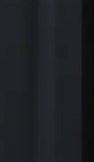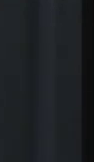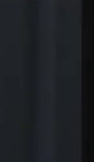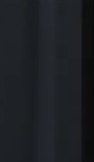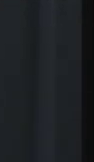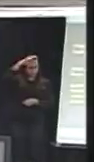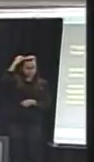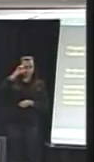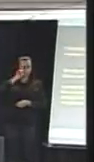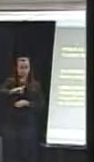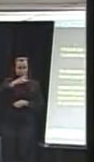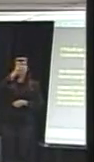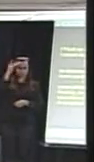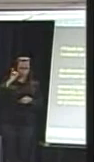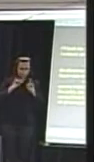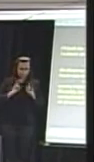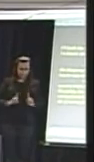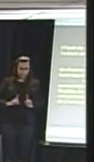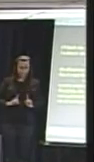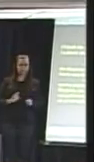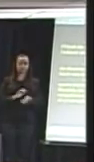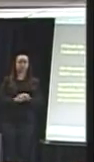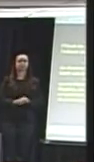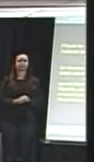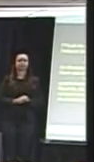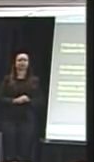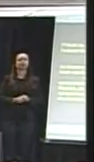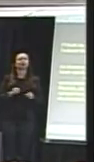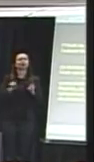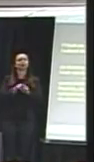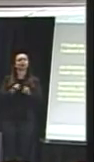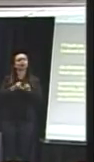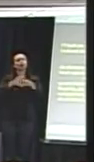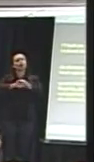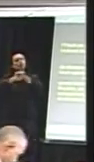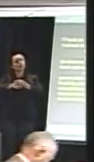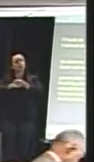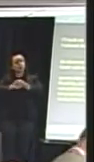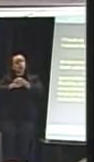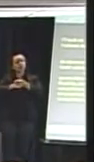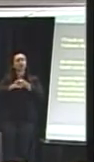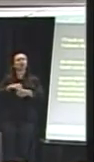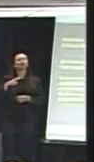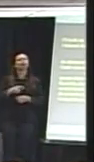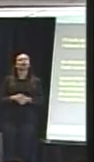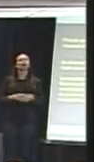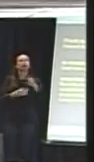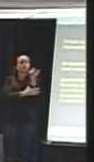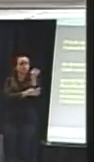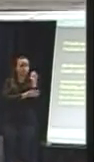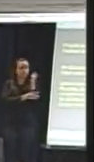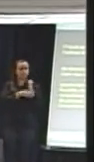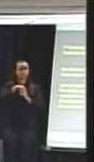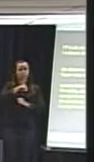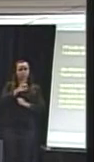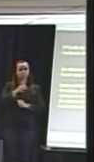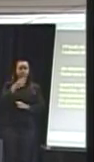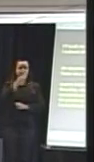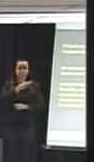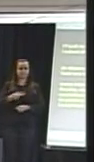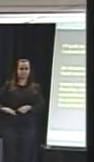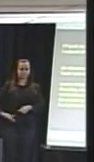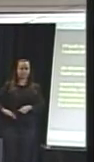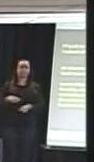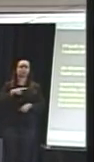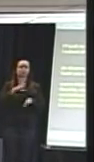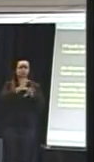da Pessoa com Deficiência. Cumprimento também o senhor Moisés Bauer, presidente do Conselho Nacional dos